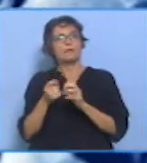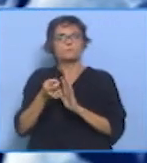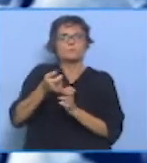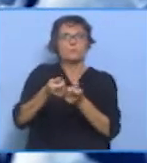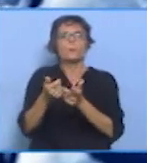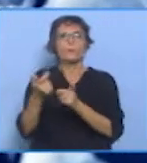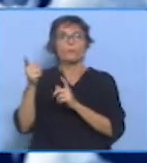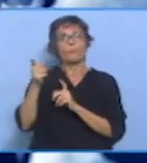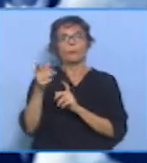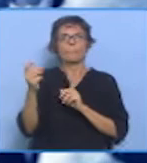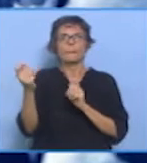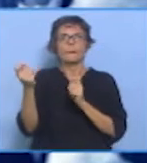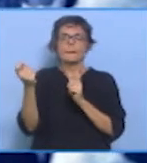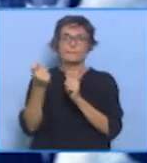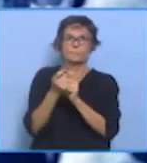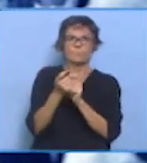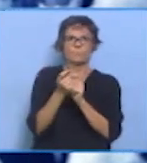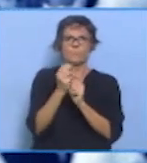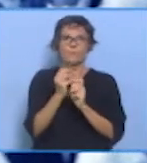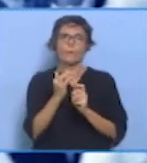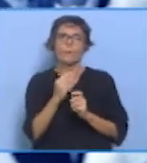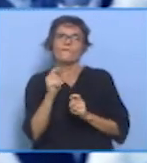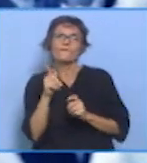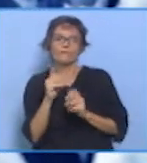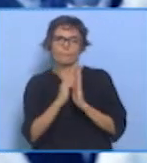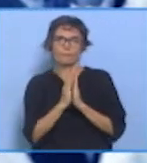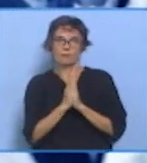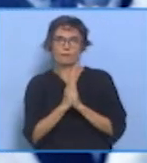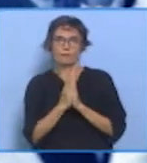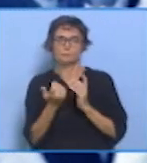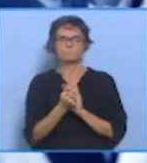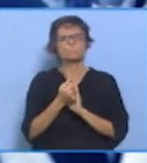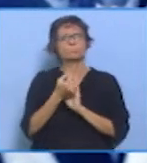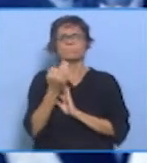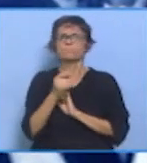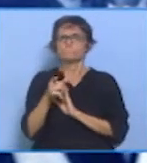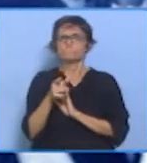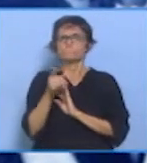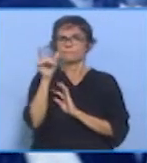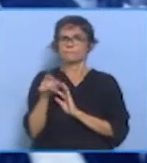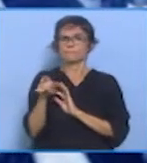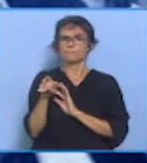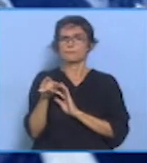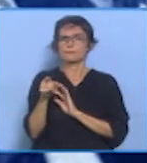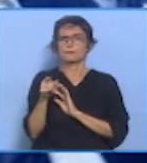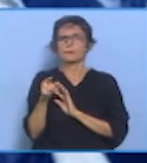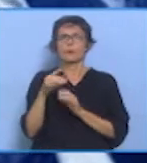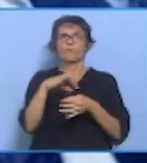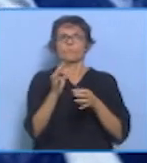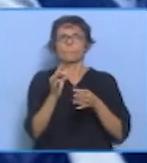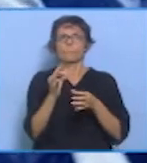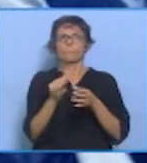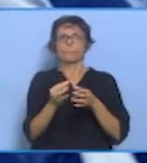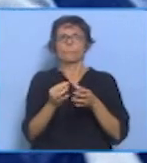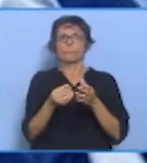foi muito interessante, porque ele tem a nítida sensação que ele fundou um movimento que na Igreja